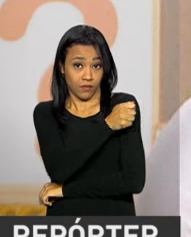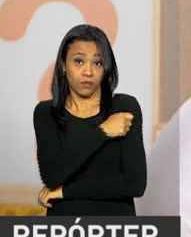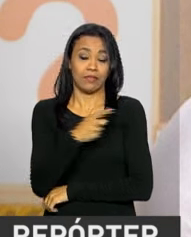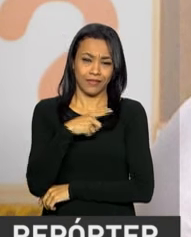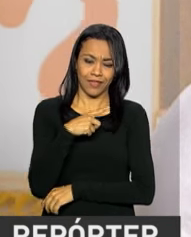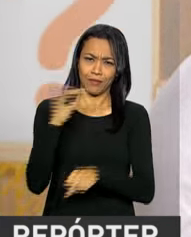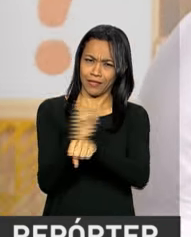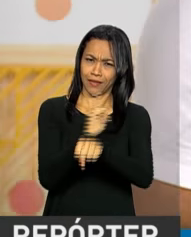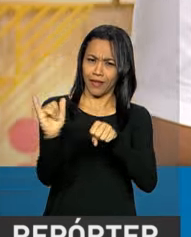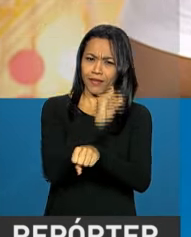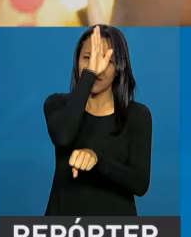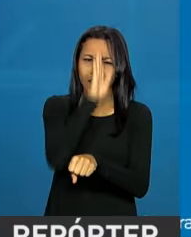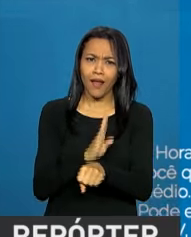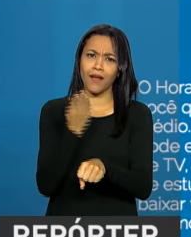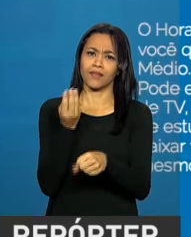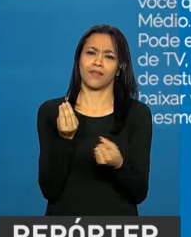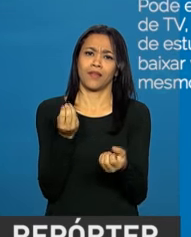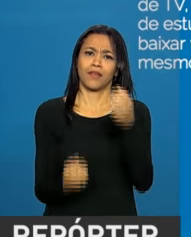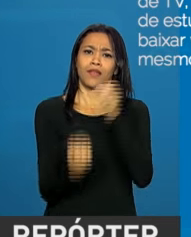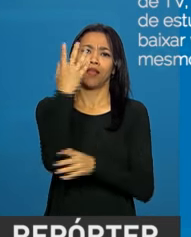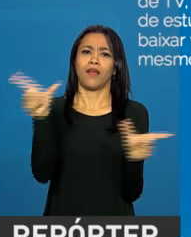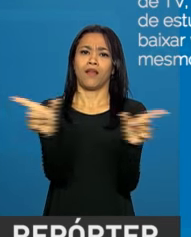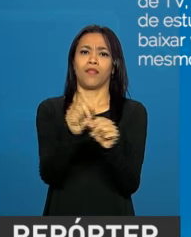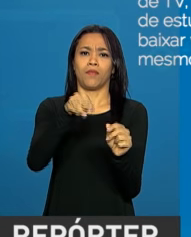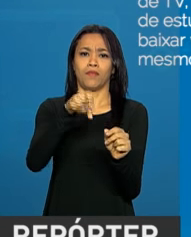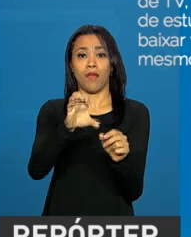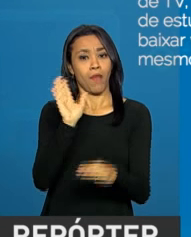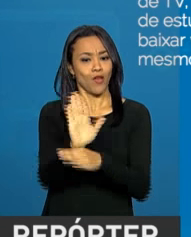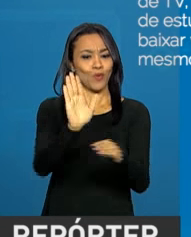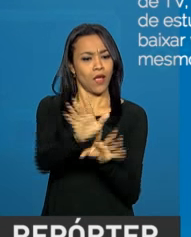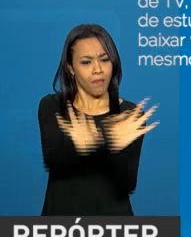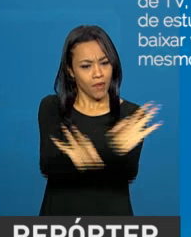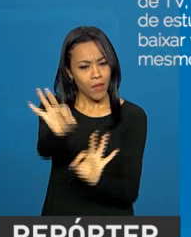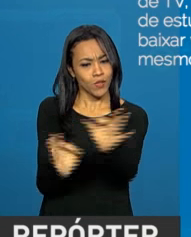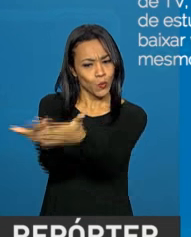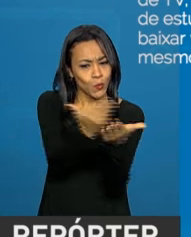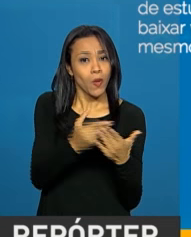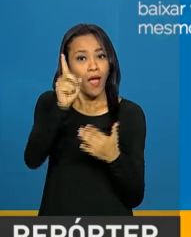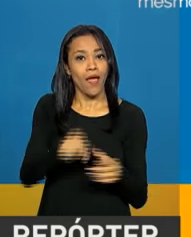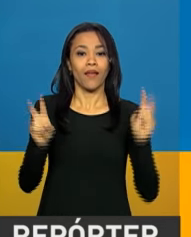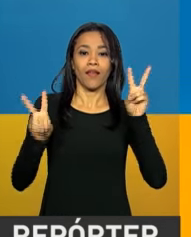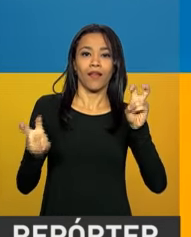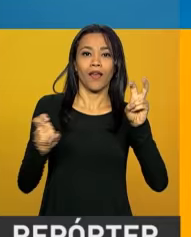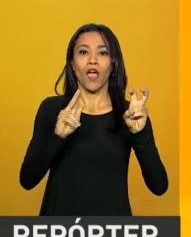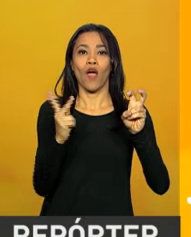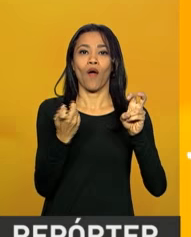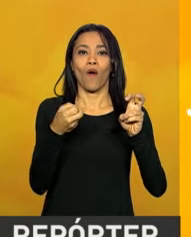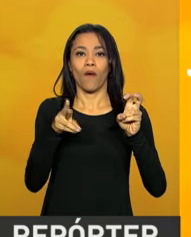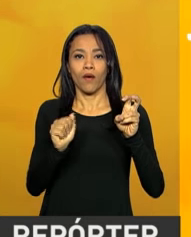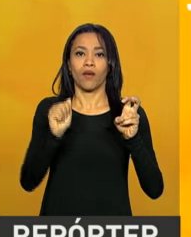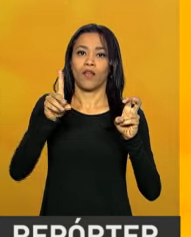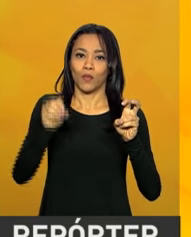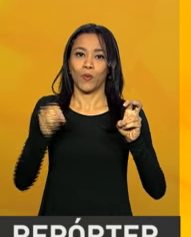ferramenta de graça criada pelo Ministério da Educação para ajudar na preparação é a hora do Enem uma plataforma na